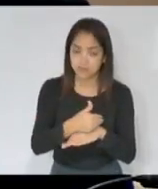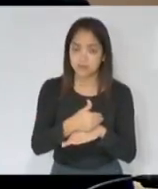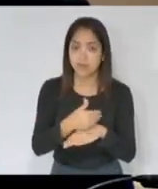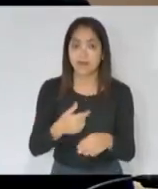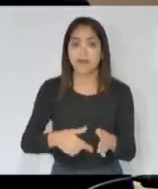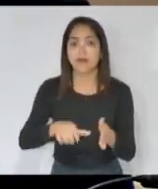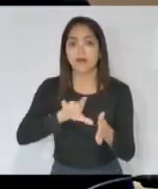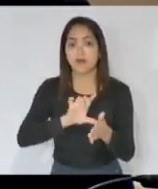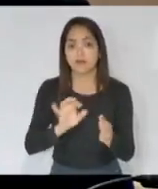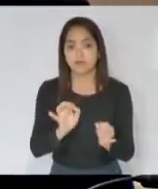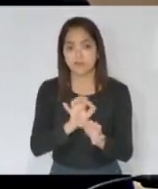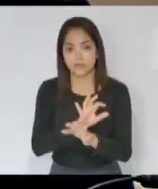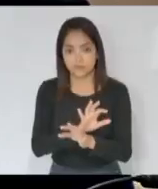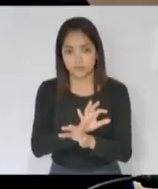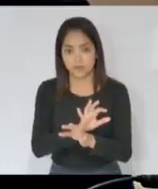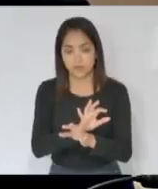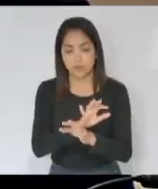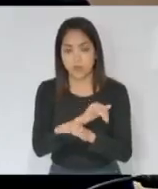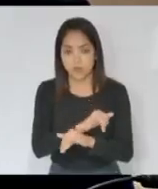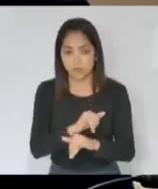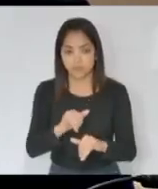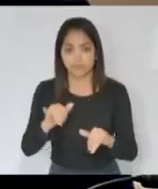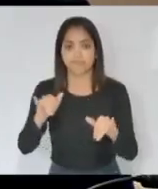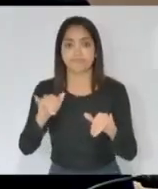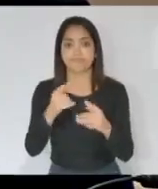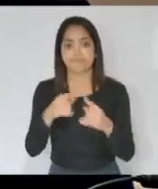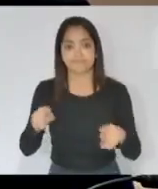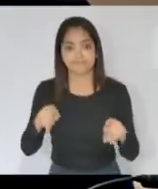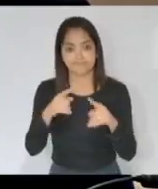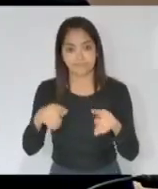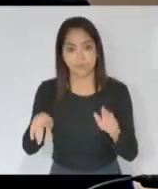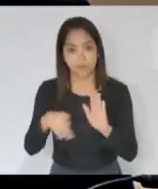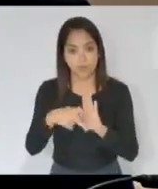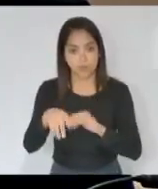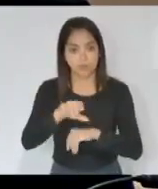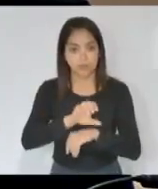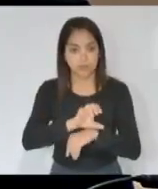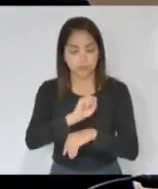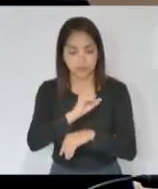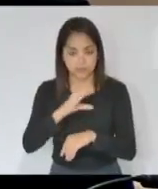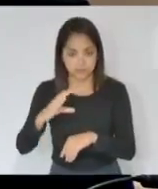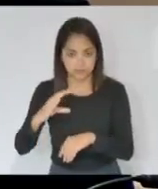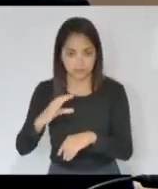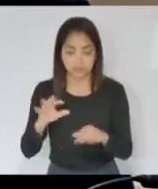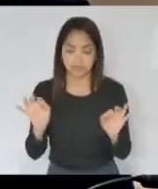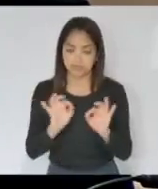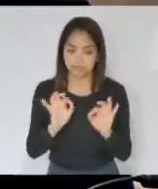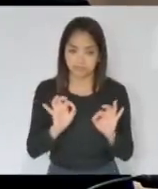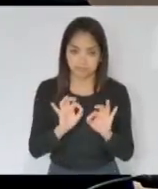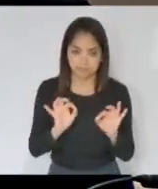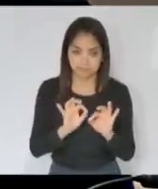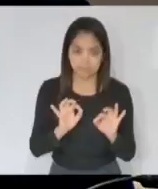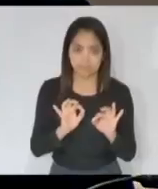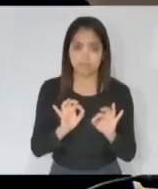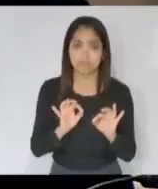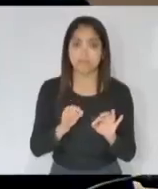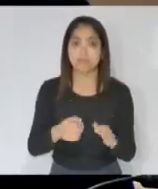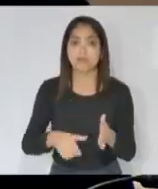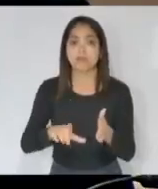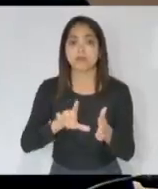encerrar a sessão, anunciou a execução do hino de Santa Catarina. Nada mais havendo, o senhor